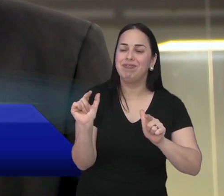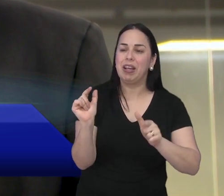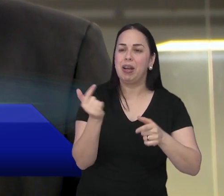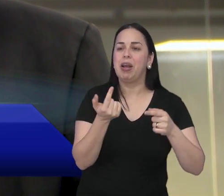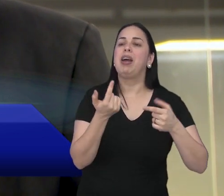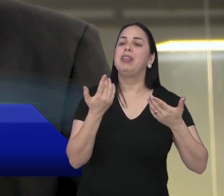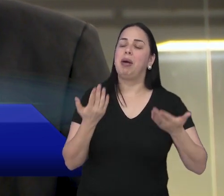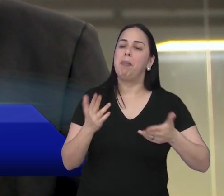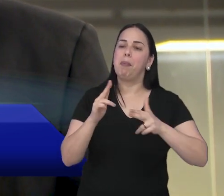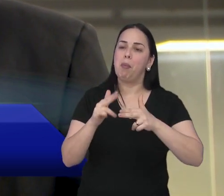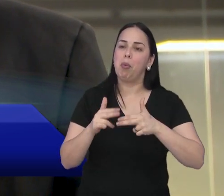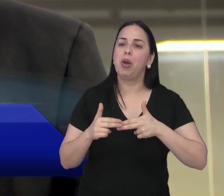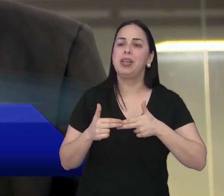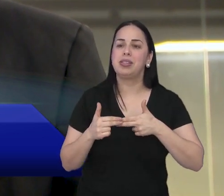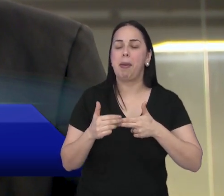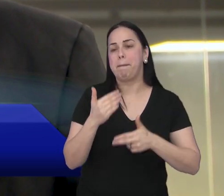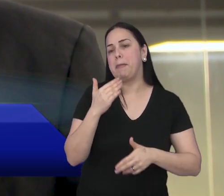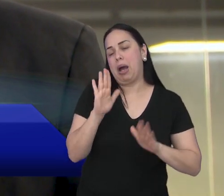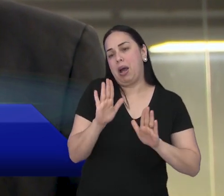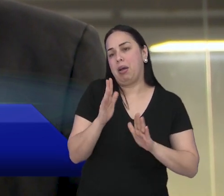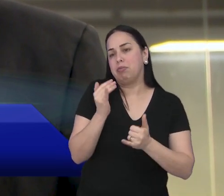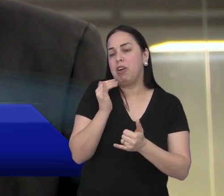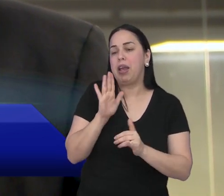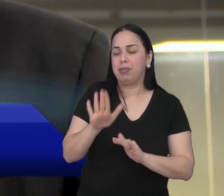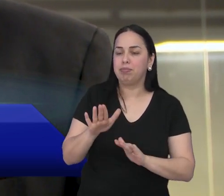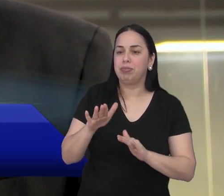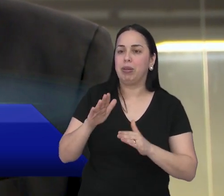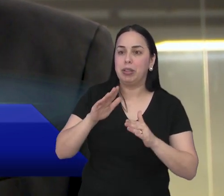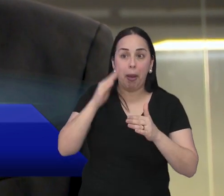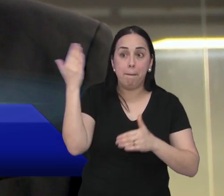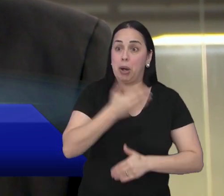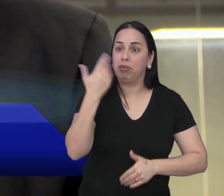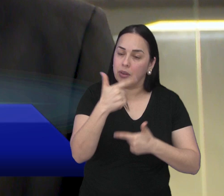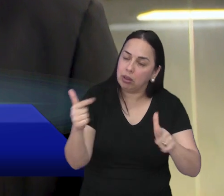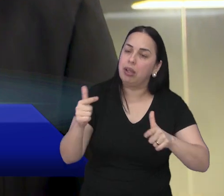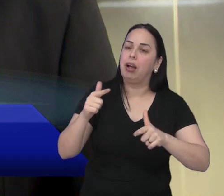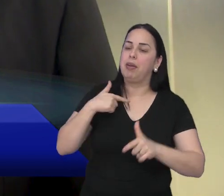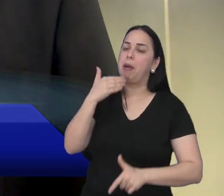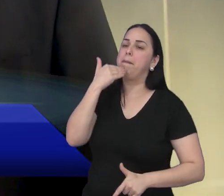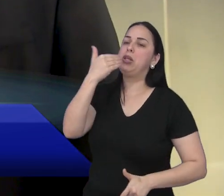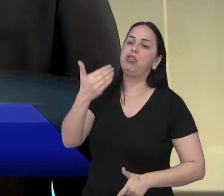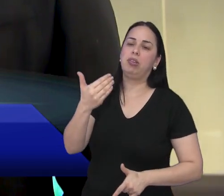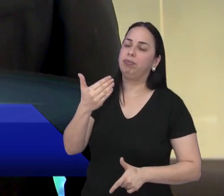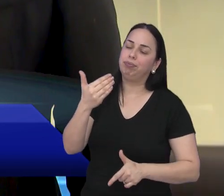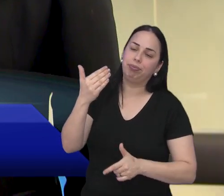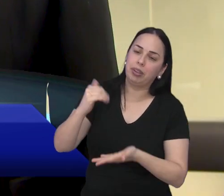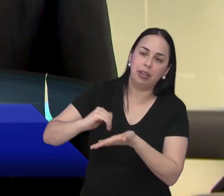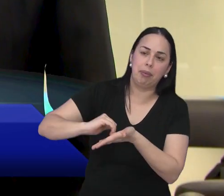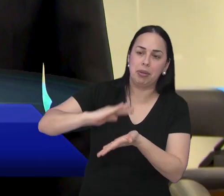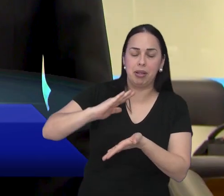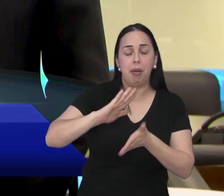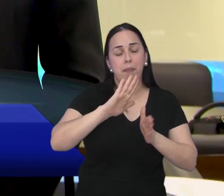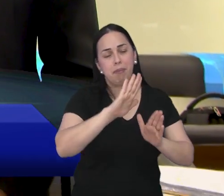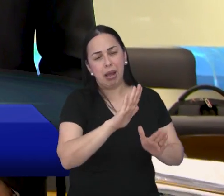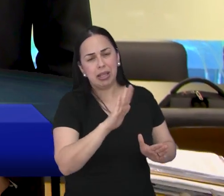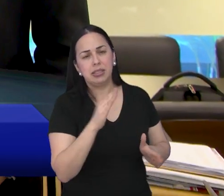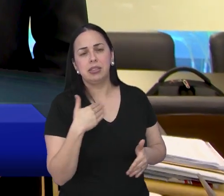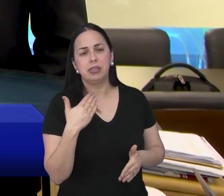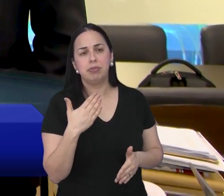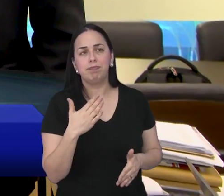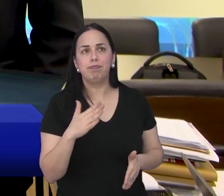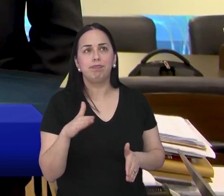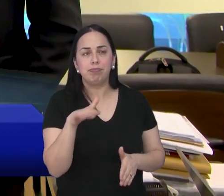indireta, provavelmente a resolução será como se ele tivesse pedido demissão. E, Diego, se tratando da